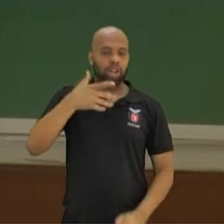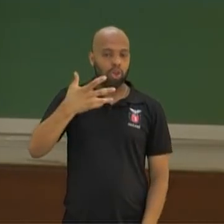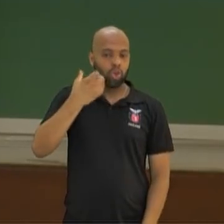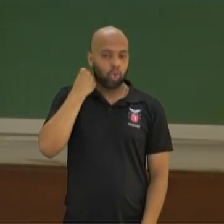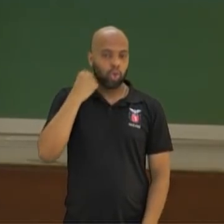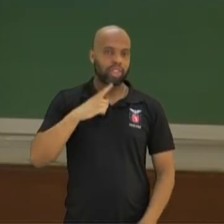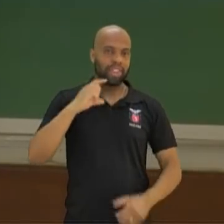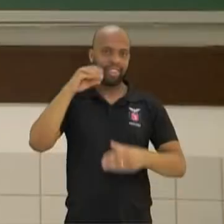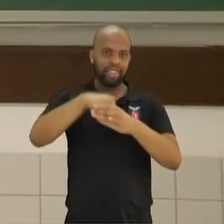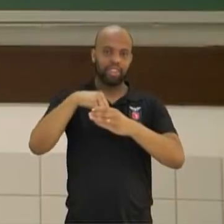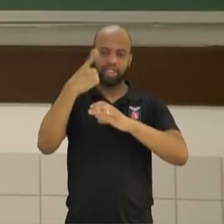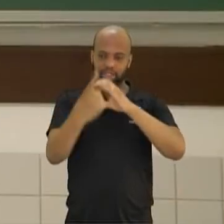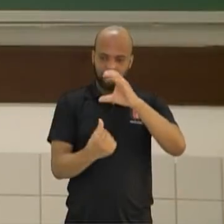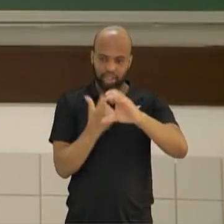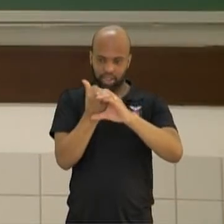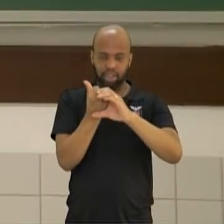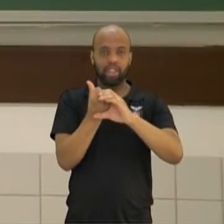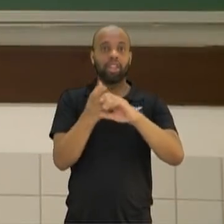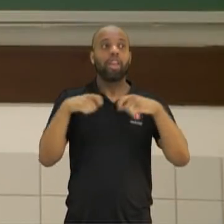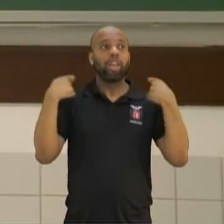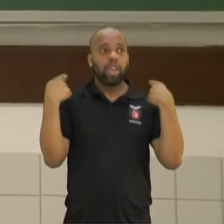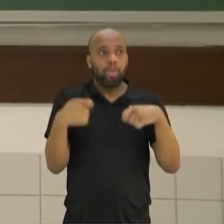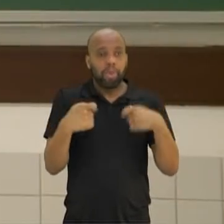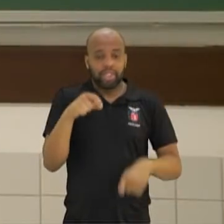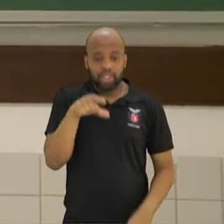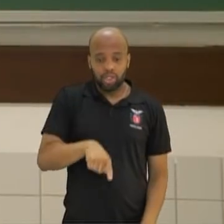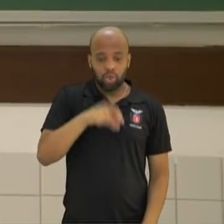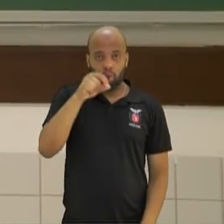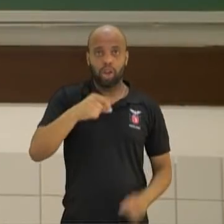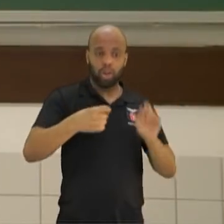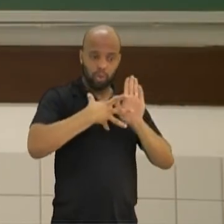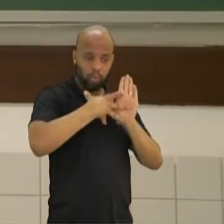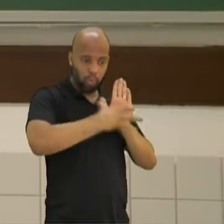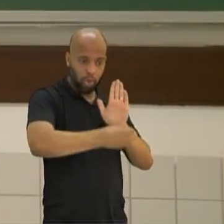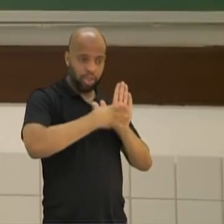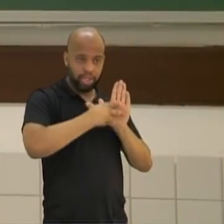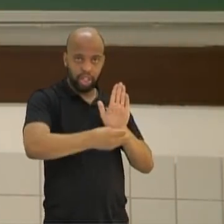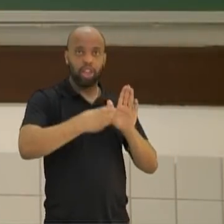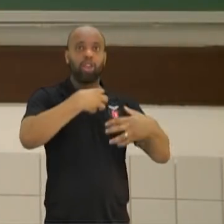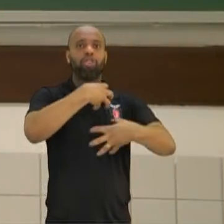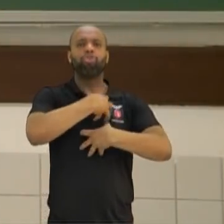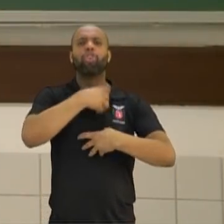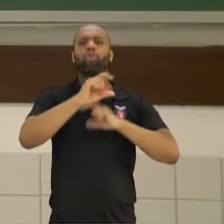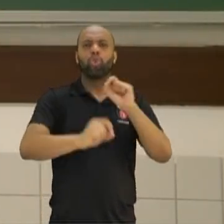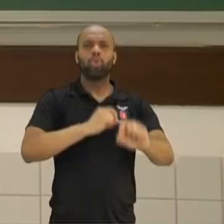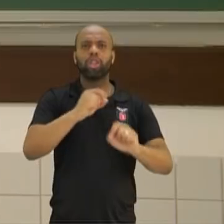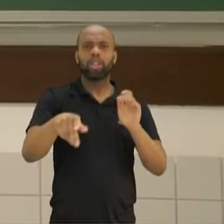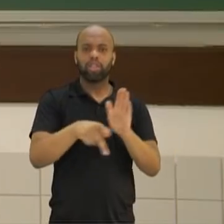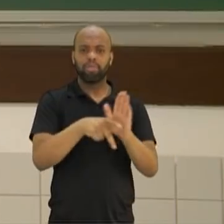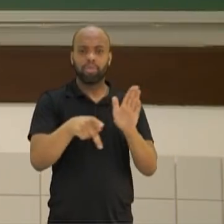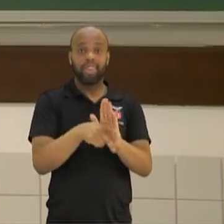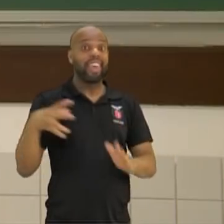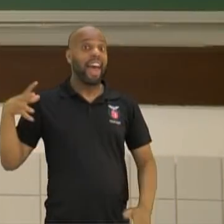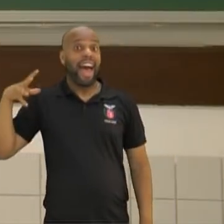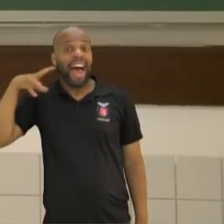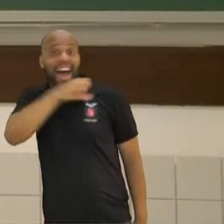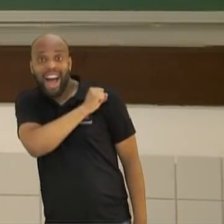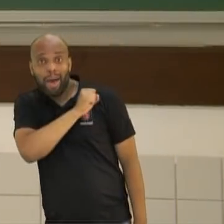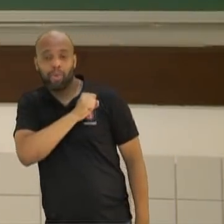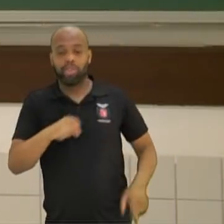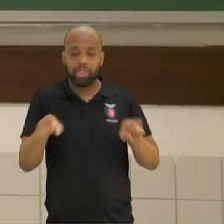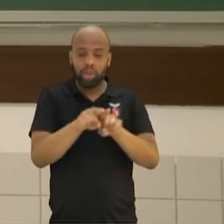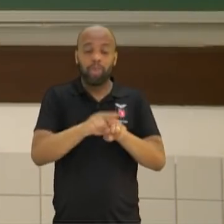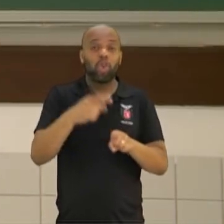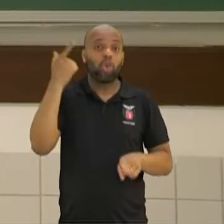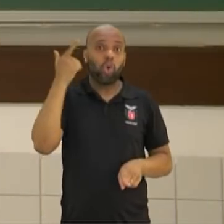capitalismo, se faça a necessidade de escolher um modelo que fosse de inserção rápida e que desse